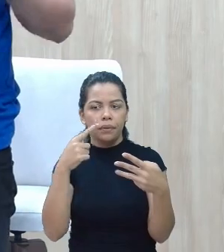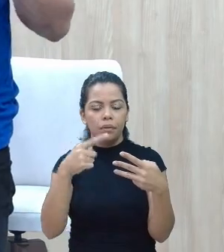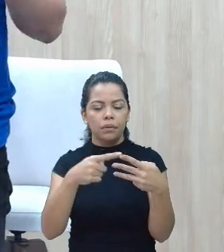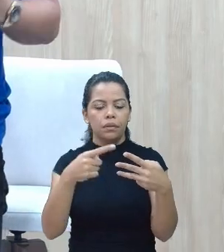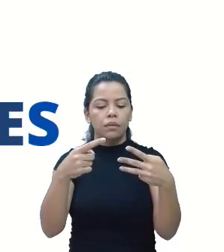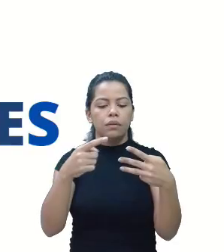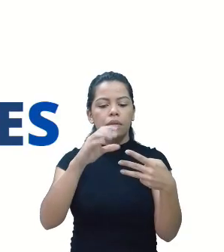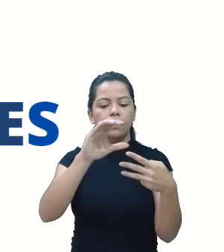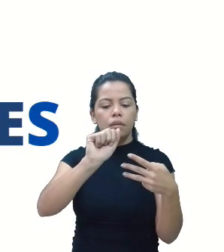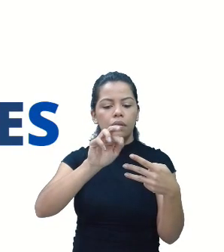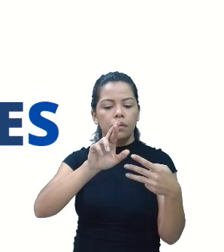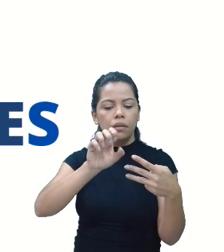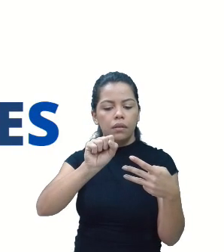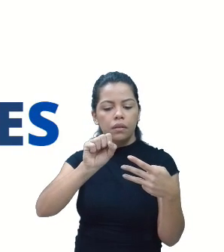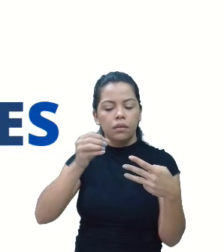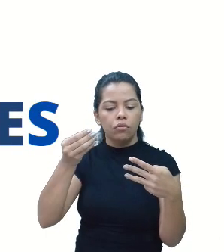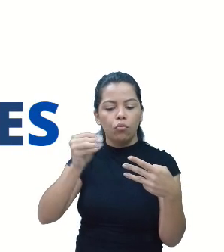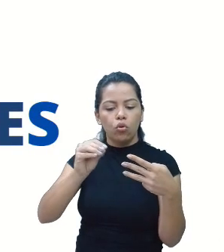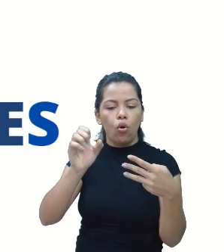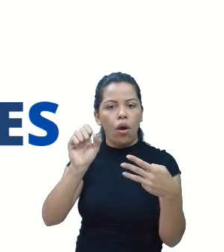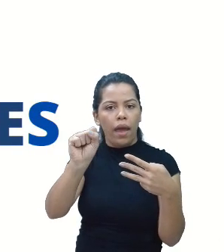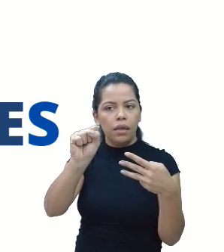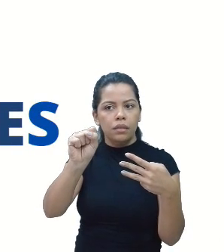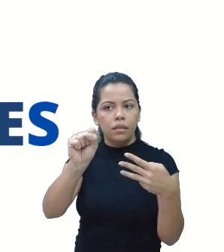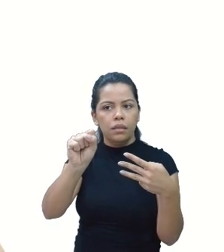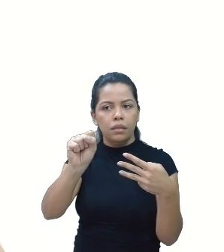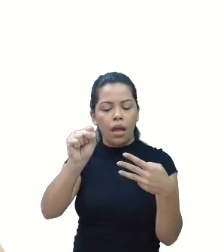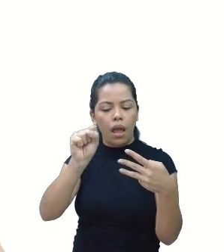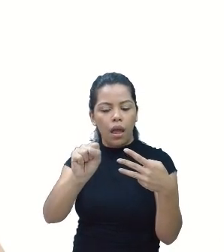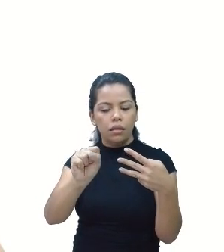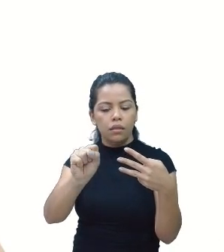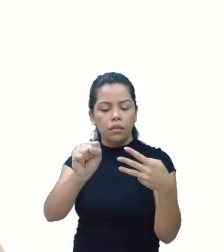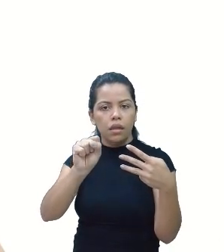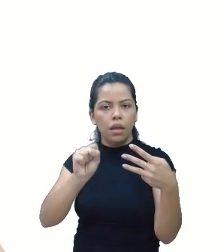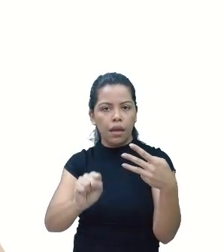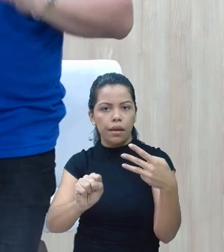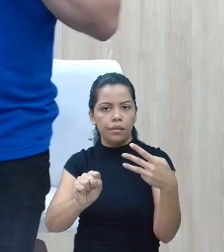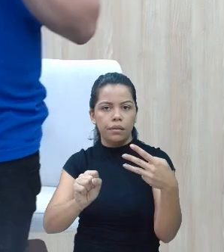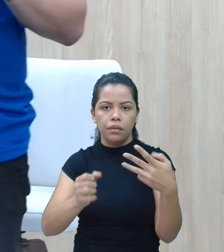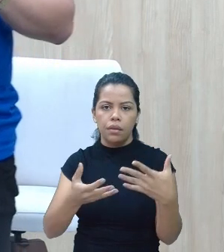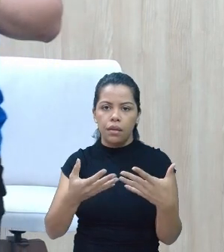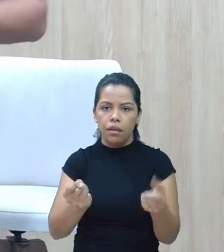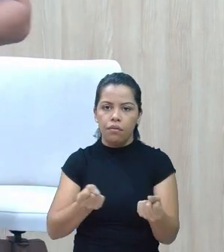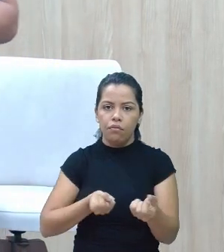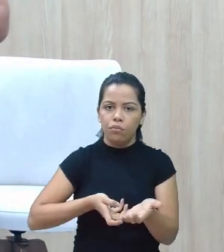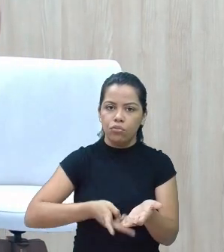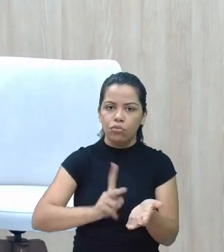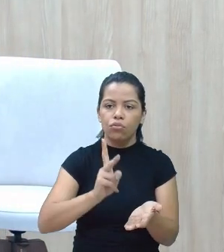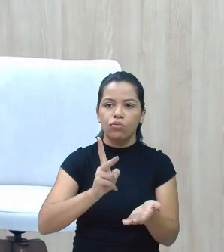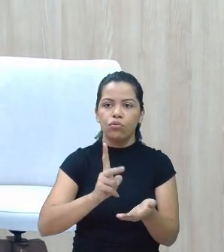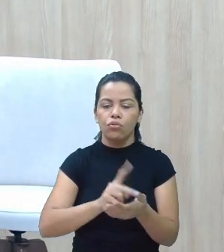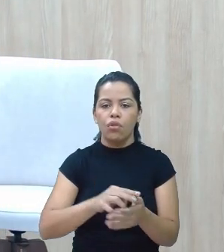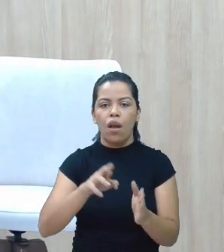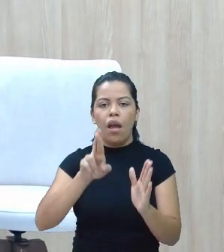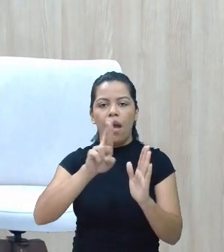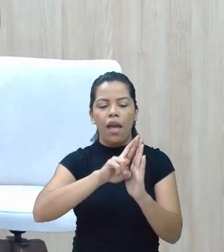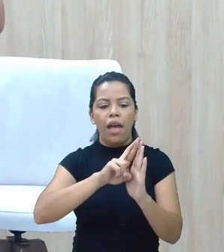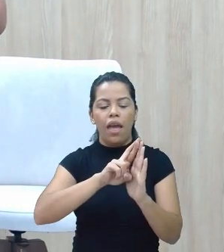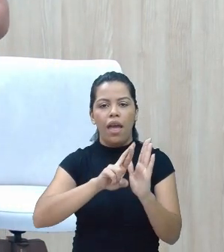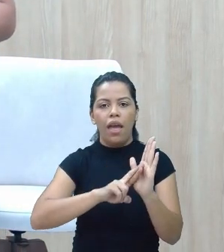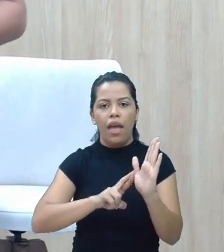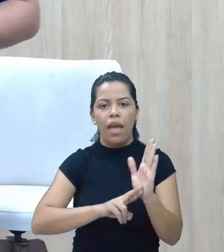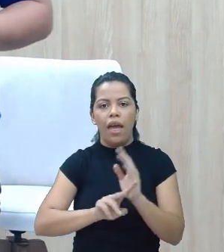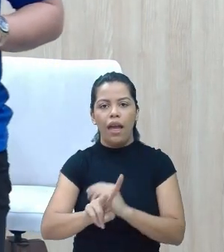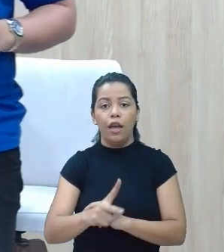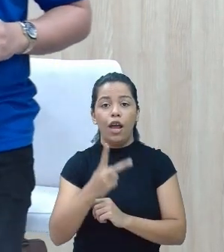cars, books, houses, ok? Ótimo. Vamos adiante. Regra número 2, colocar agora ES